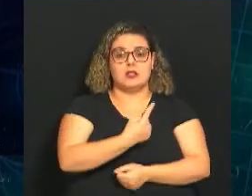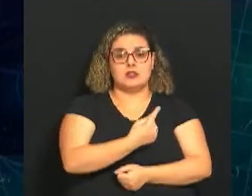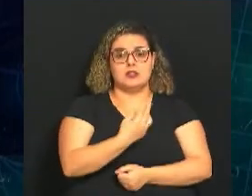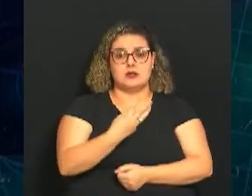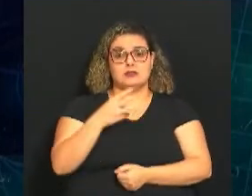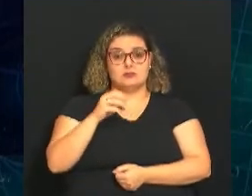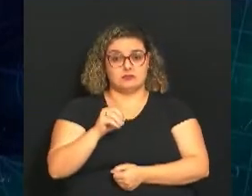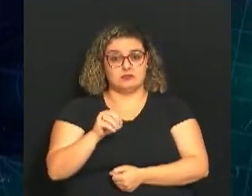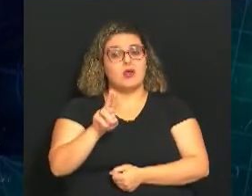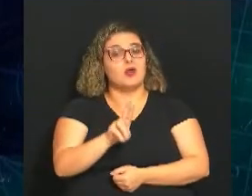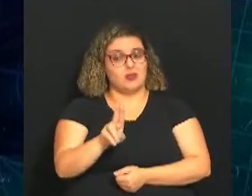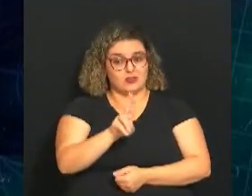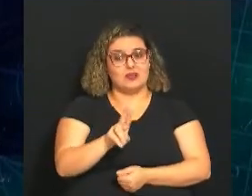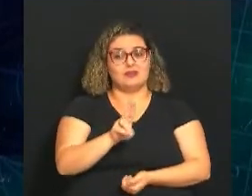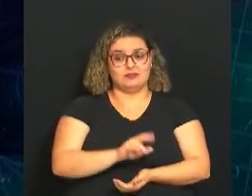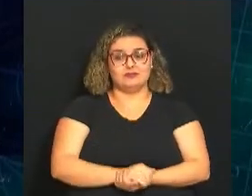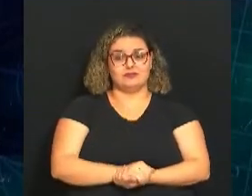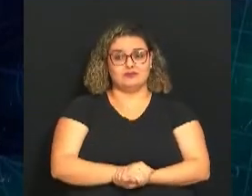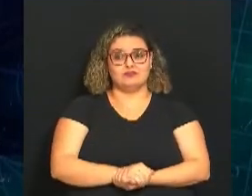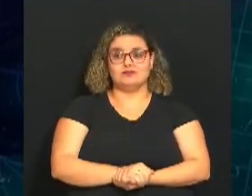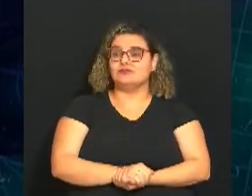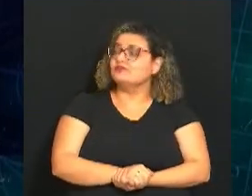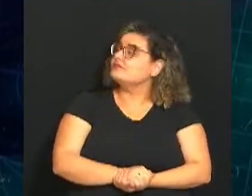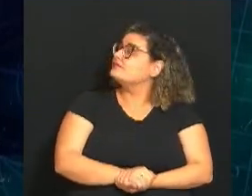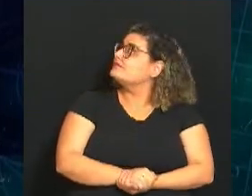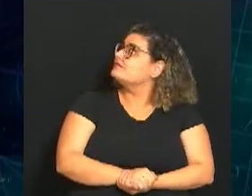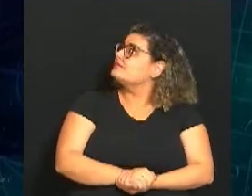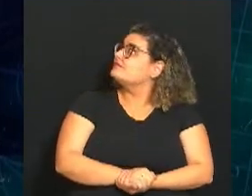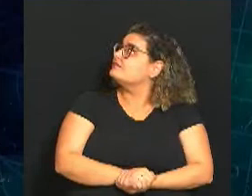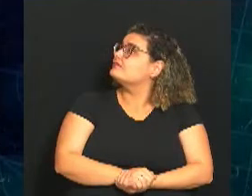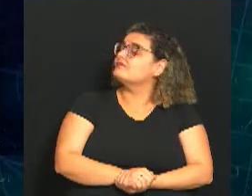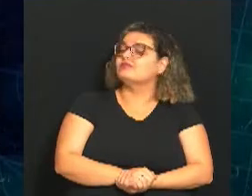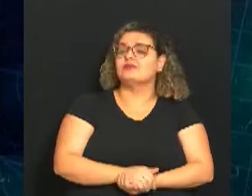estão ocupados, o que corresponde a